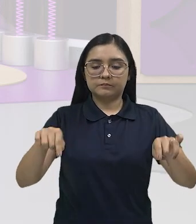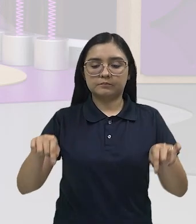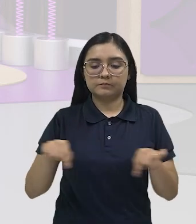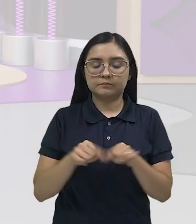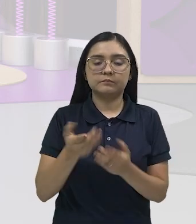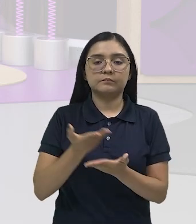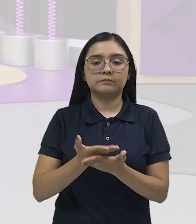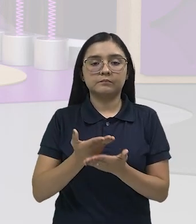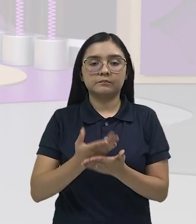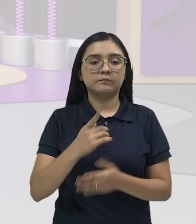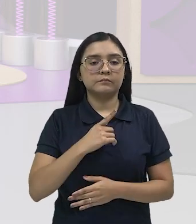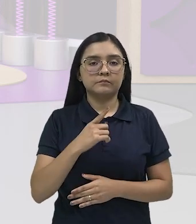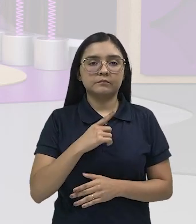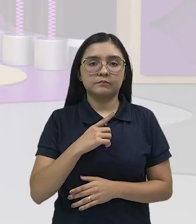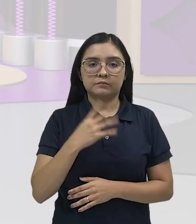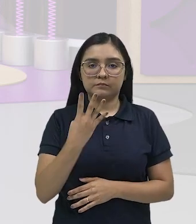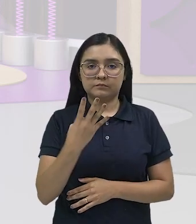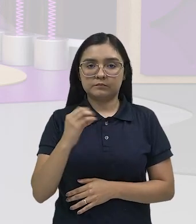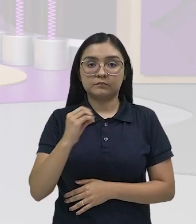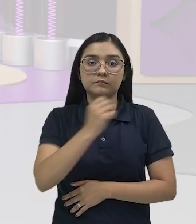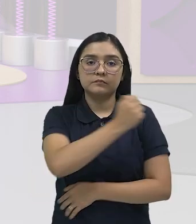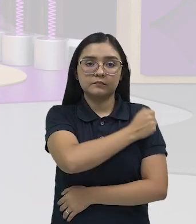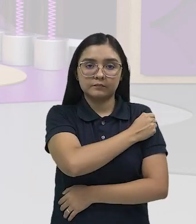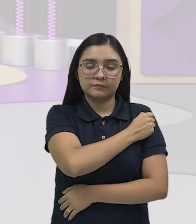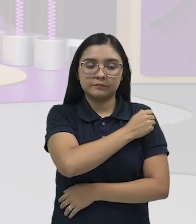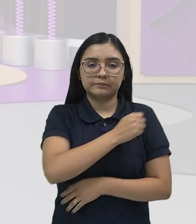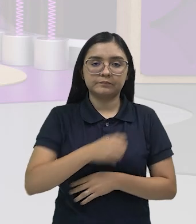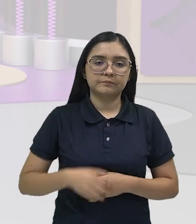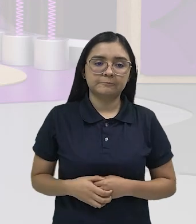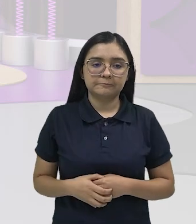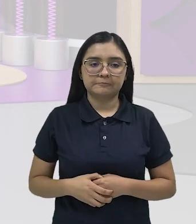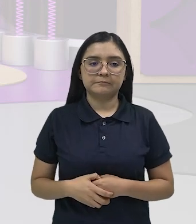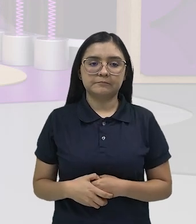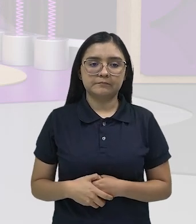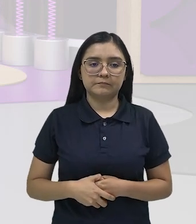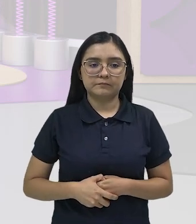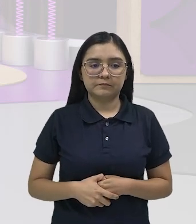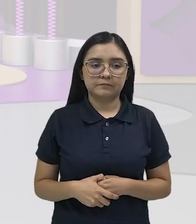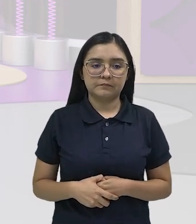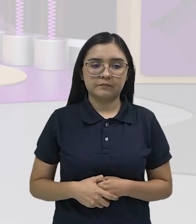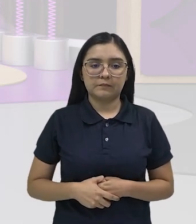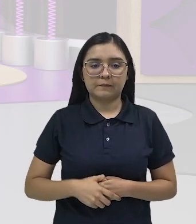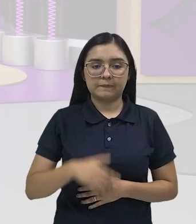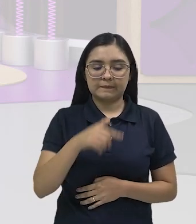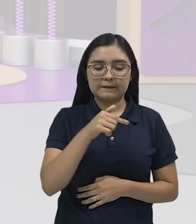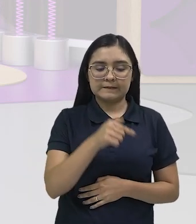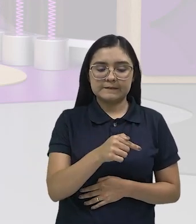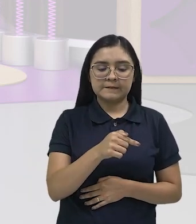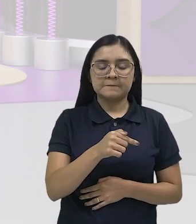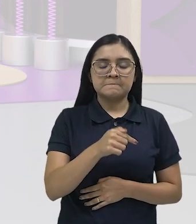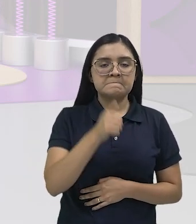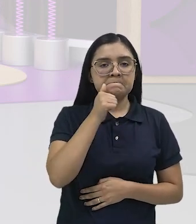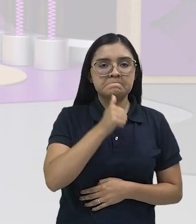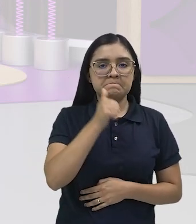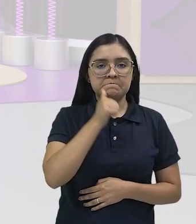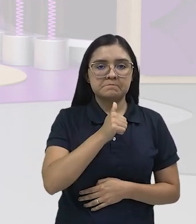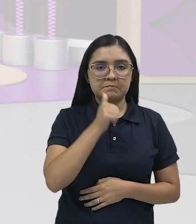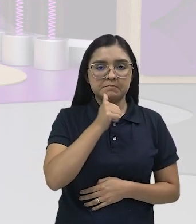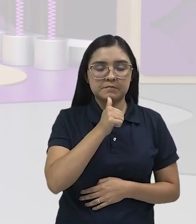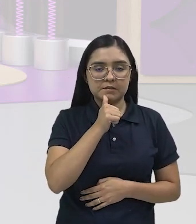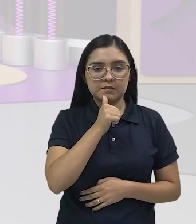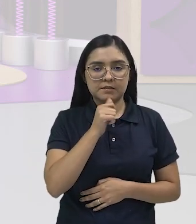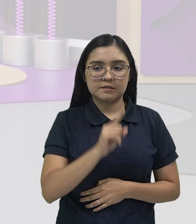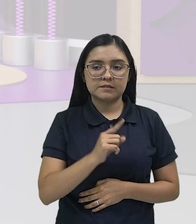aula, havia 40 alunos. Quando 7 meninas saíram, o número